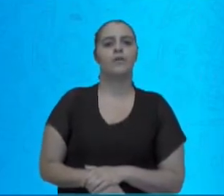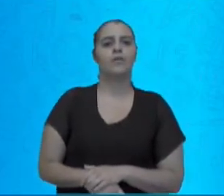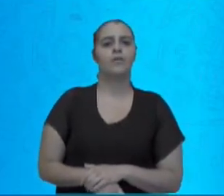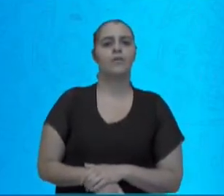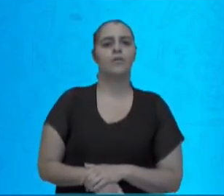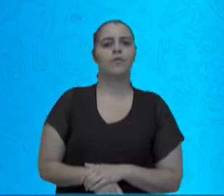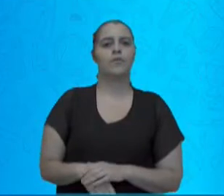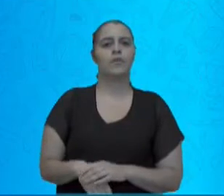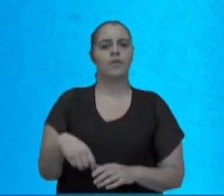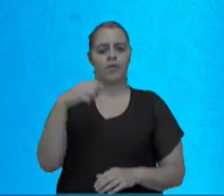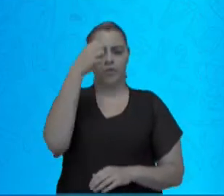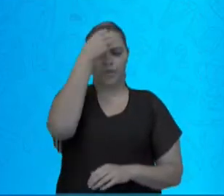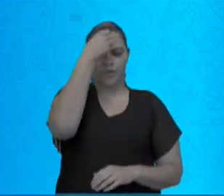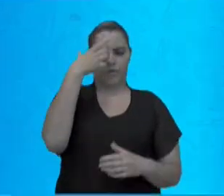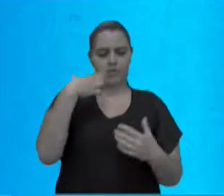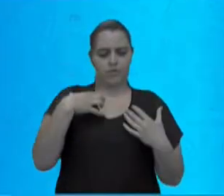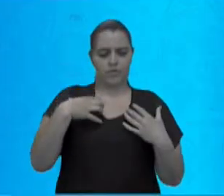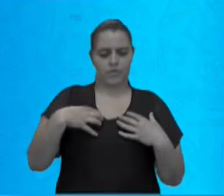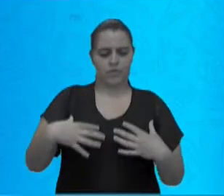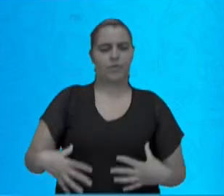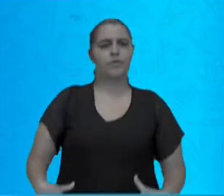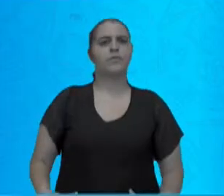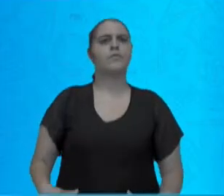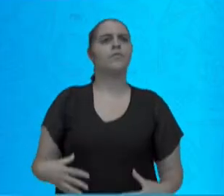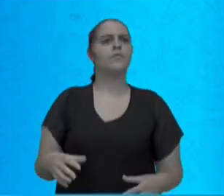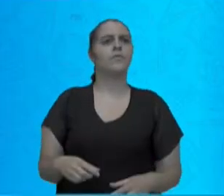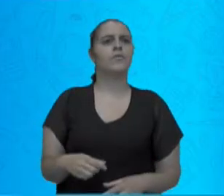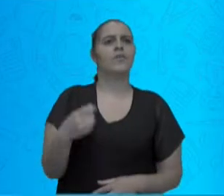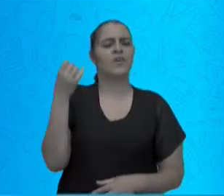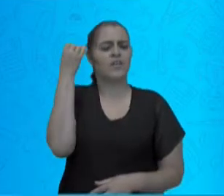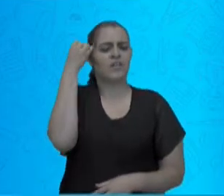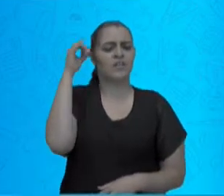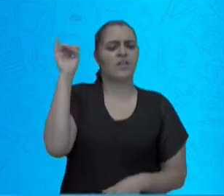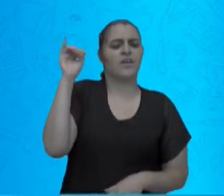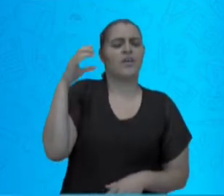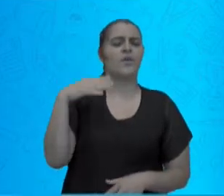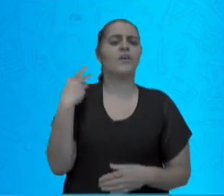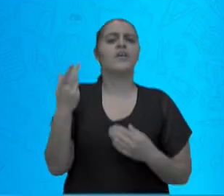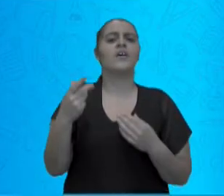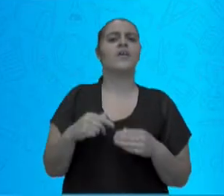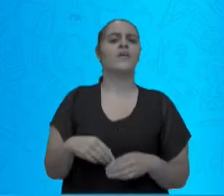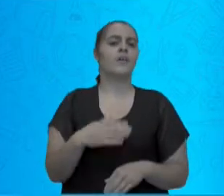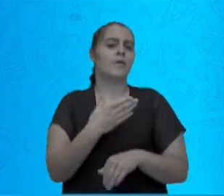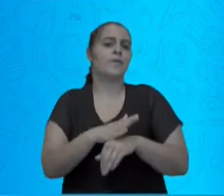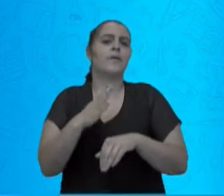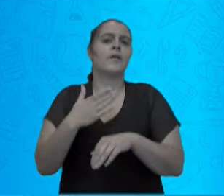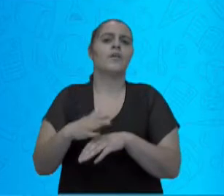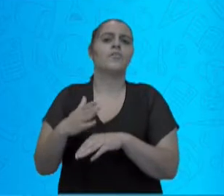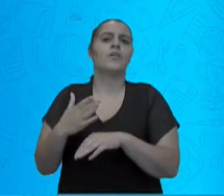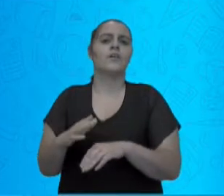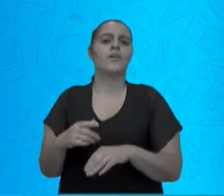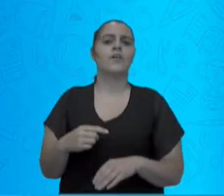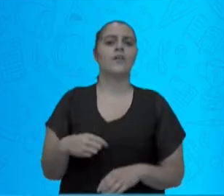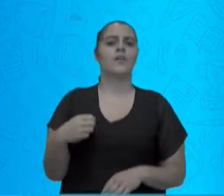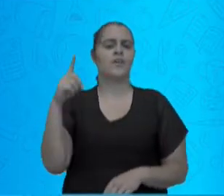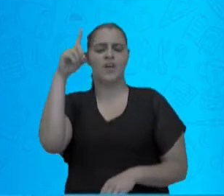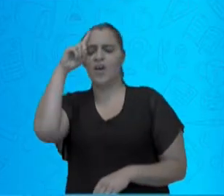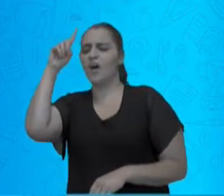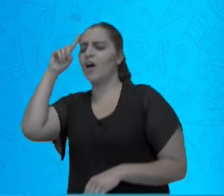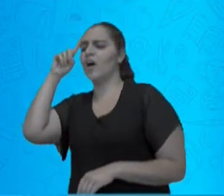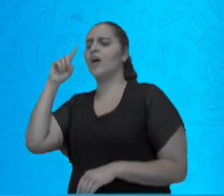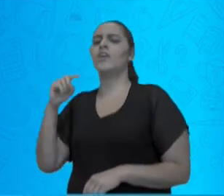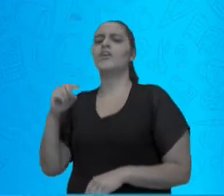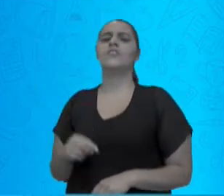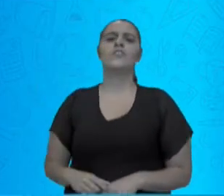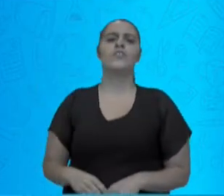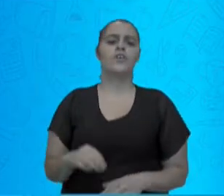é a cidadania? É aquilo que eu e você praticamos no nosso dia a dia. Lembra que eu falei